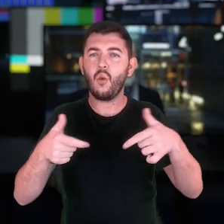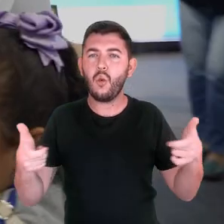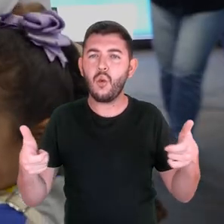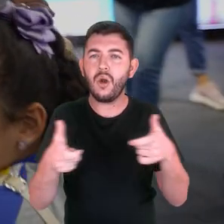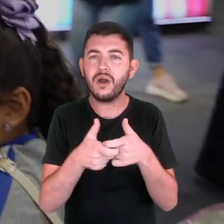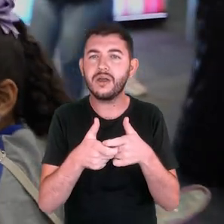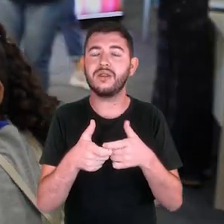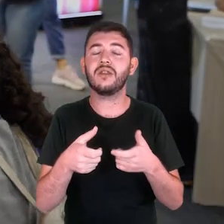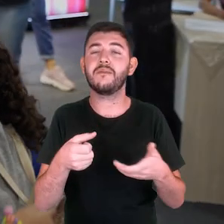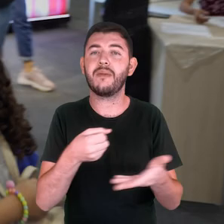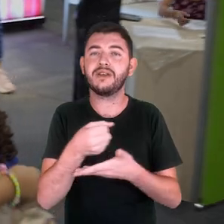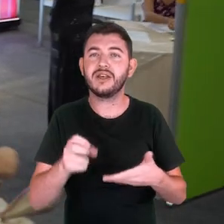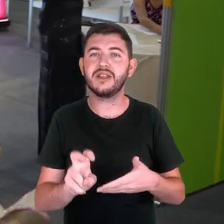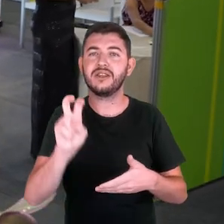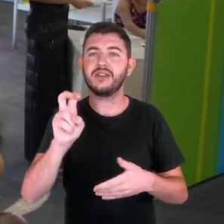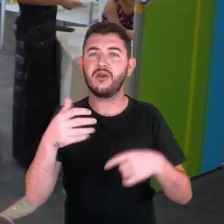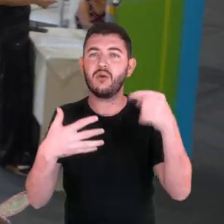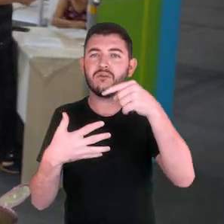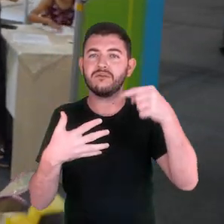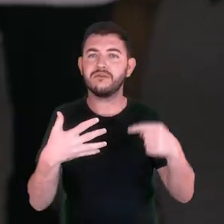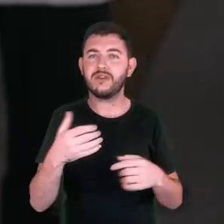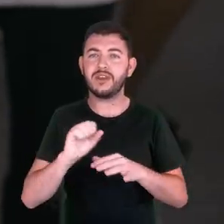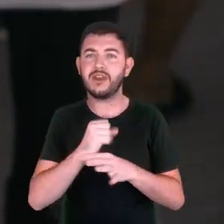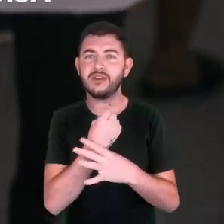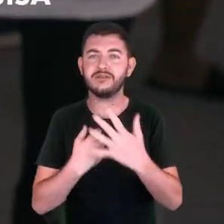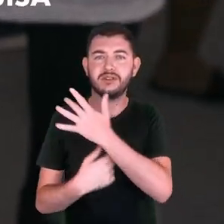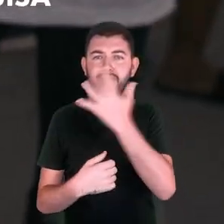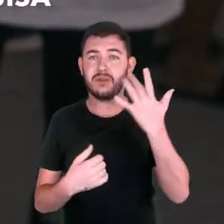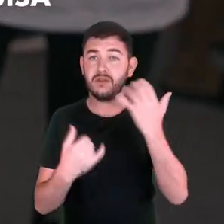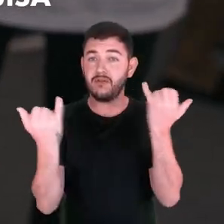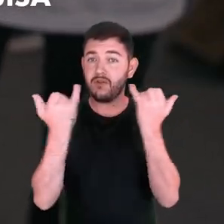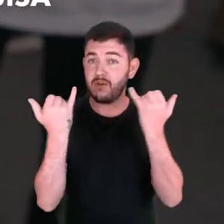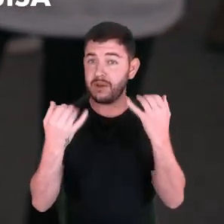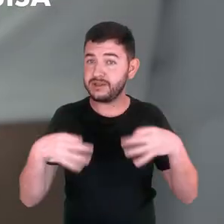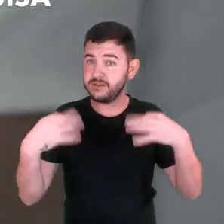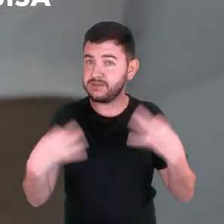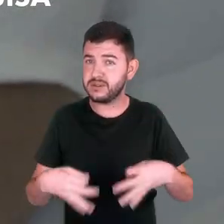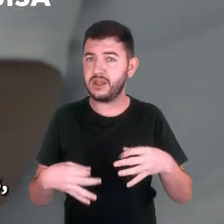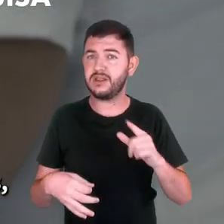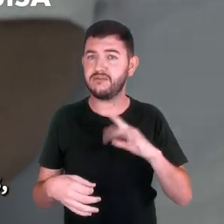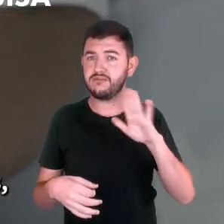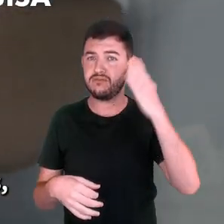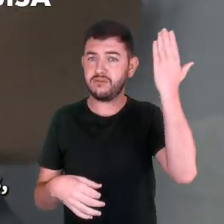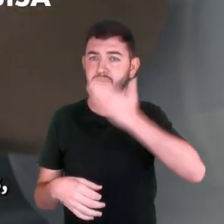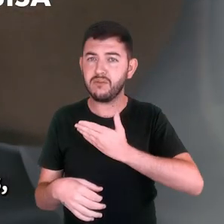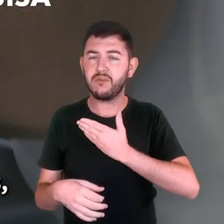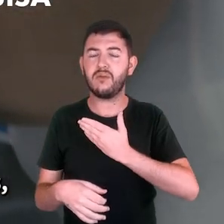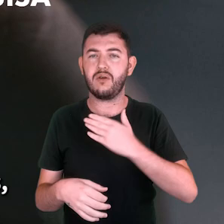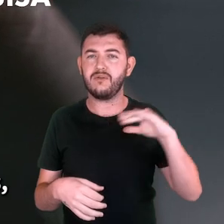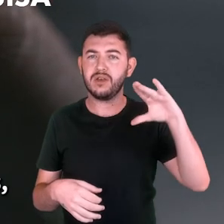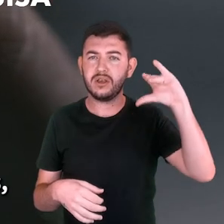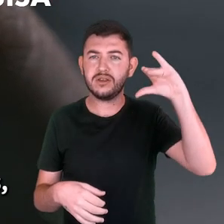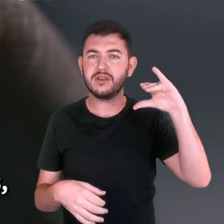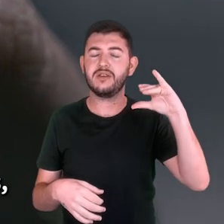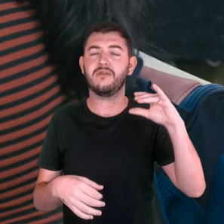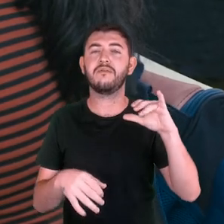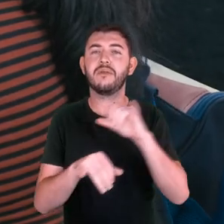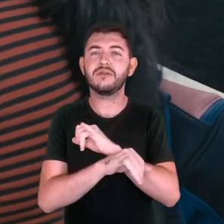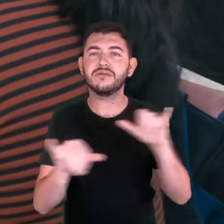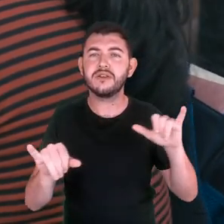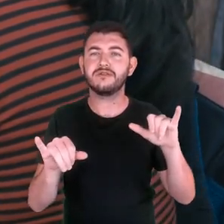saúde. Baseado em 5 pilares, o programa vai garantir ao cidadão acesso a informações respaldadas por